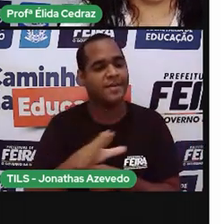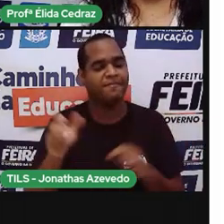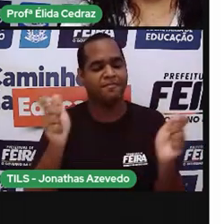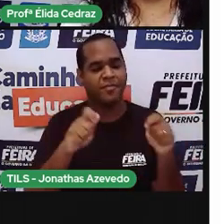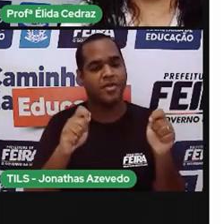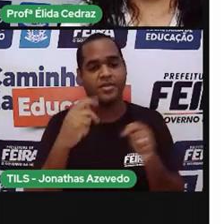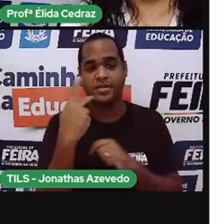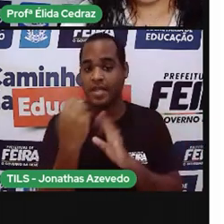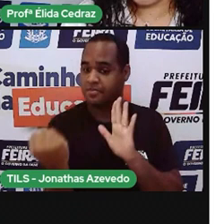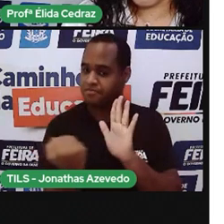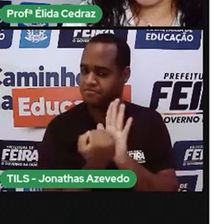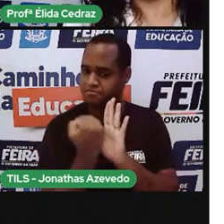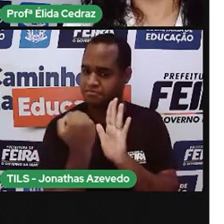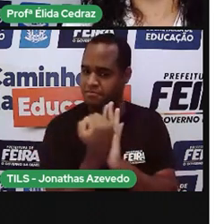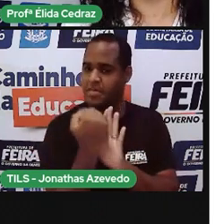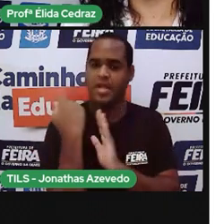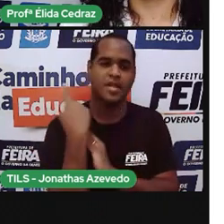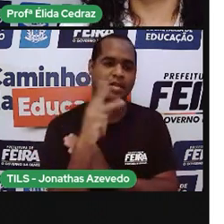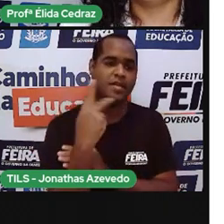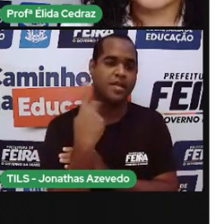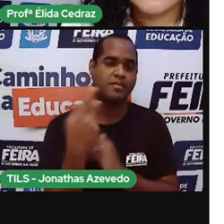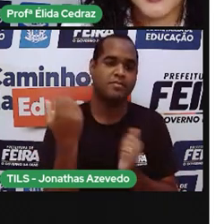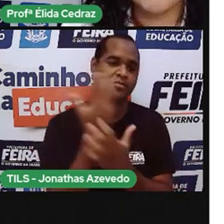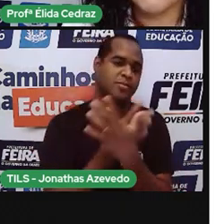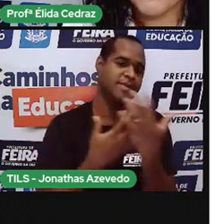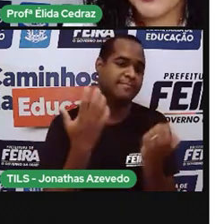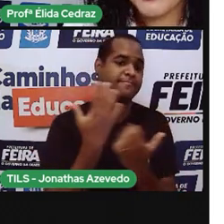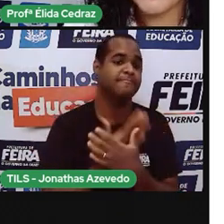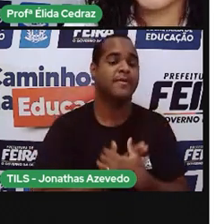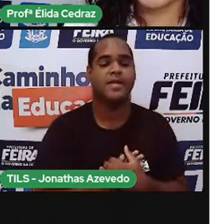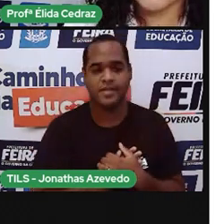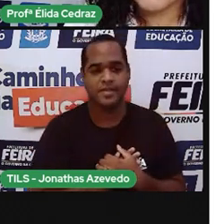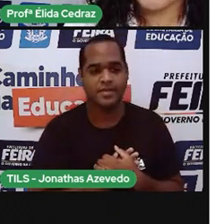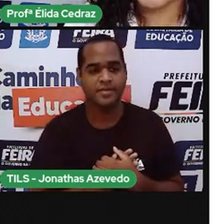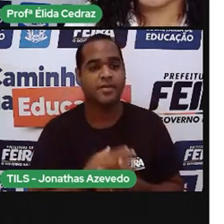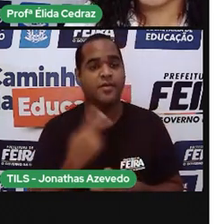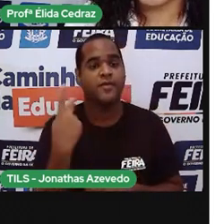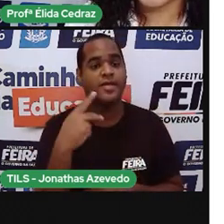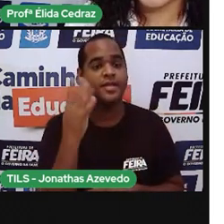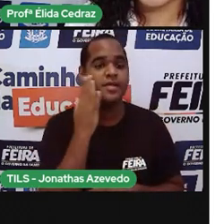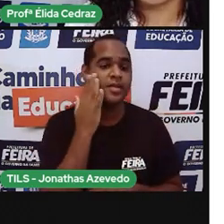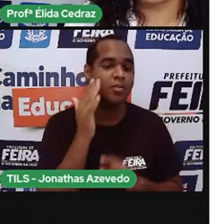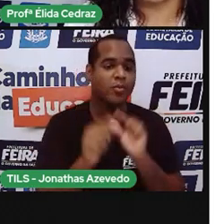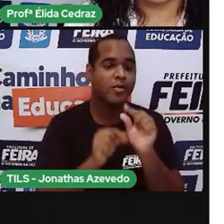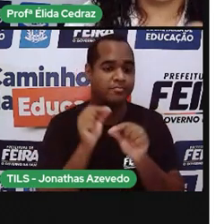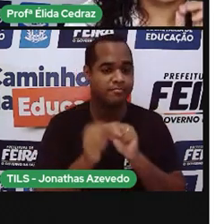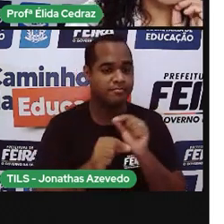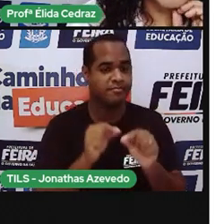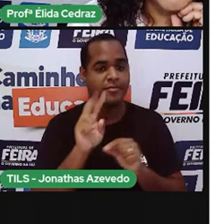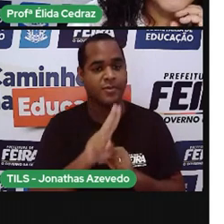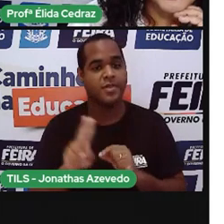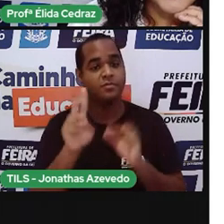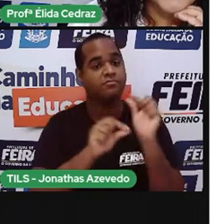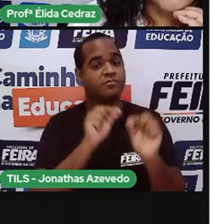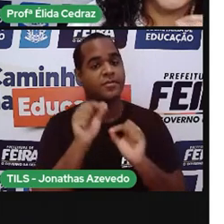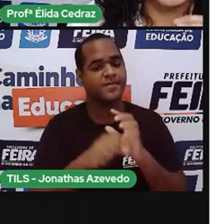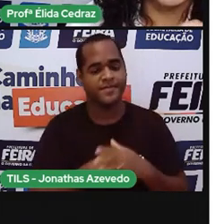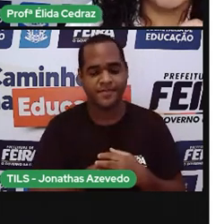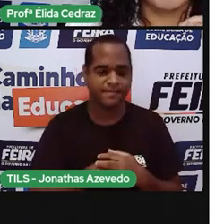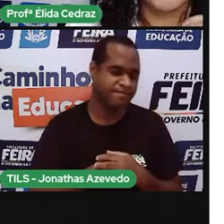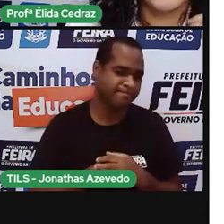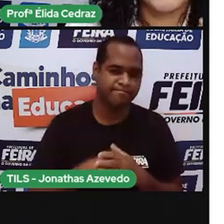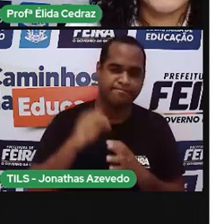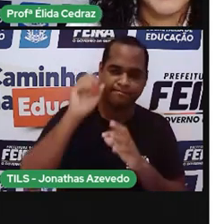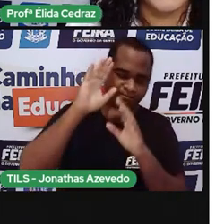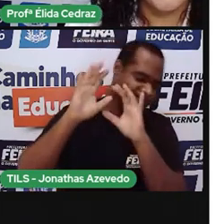ritmos das cantigas. E sabem o que é que nós podemos usar? Imagina aí o que que a